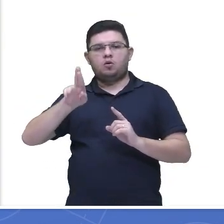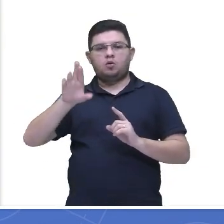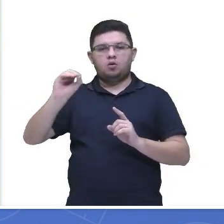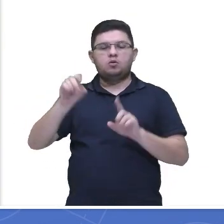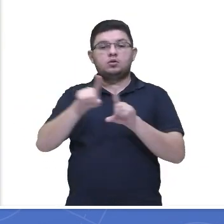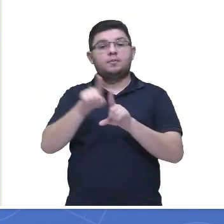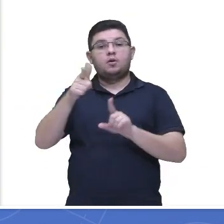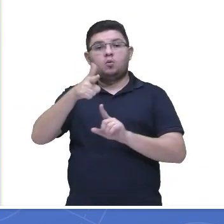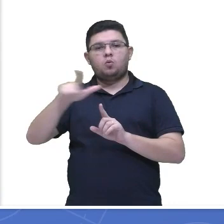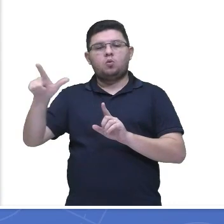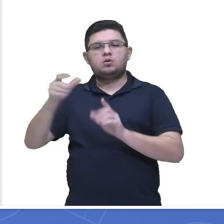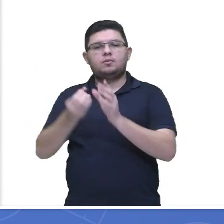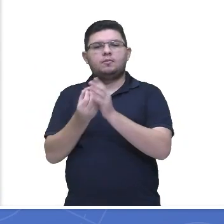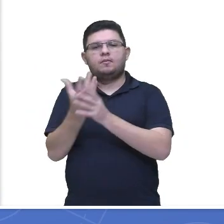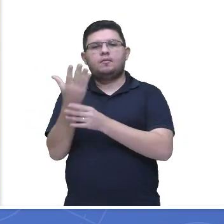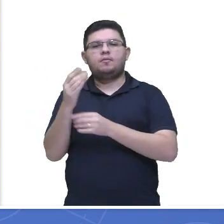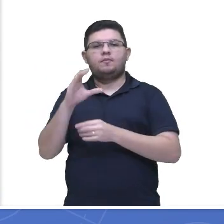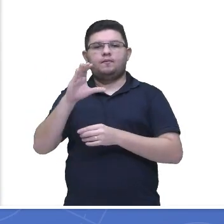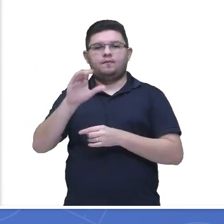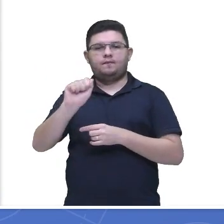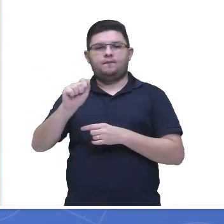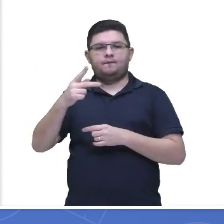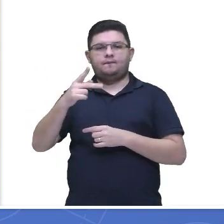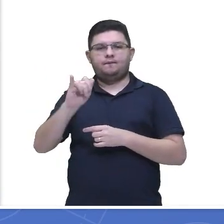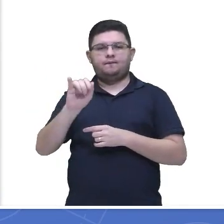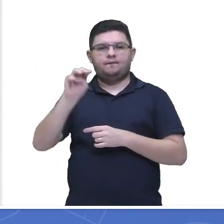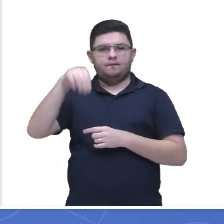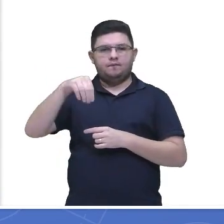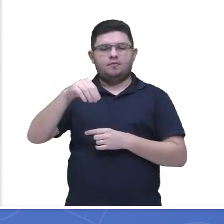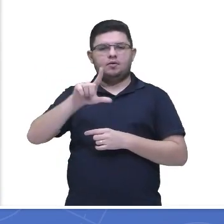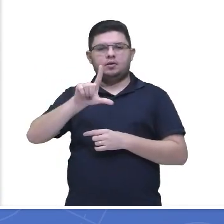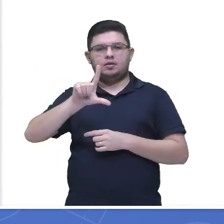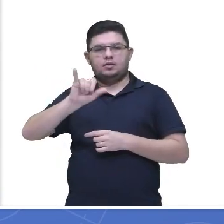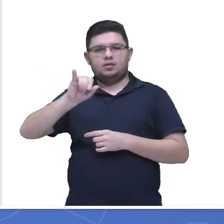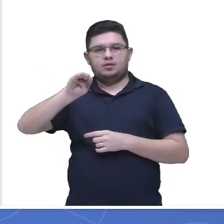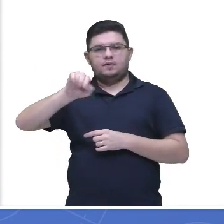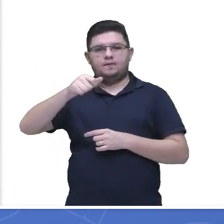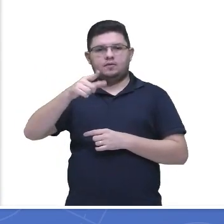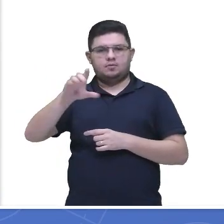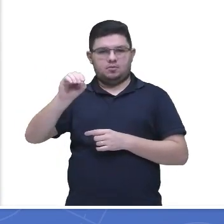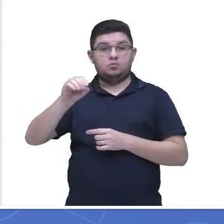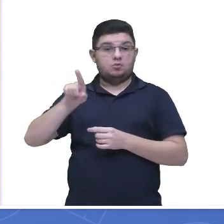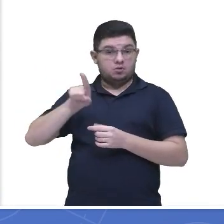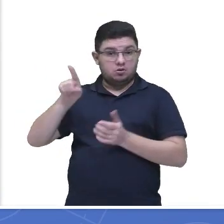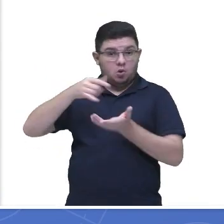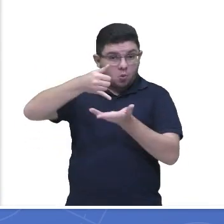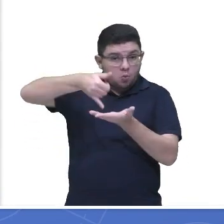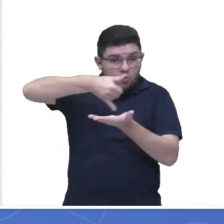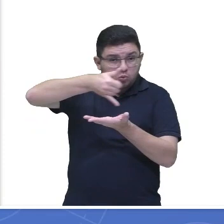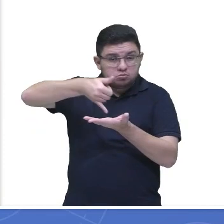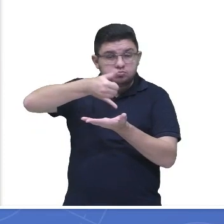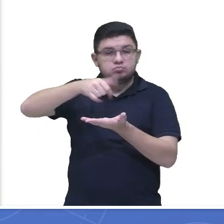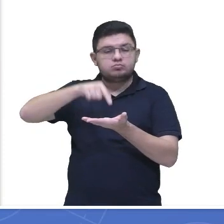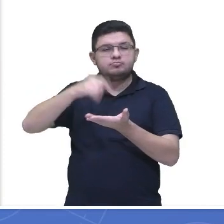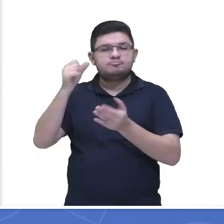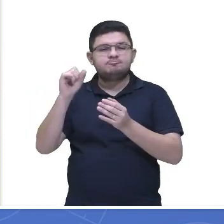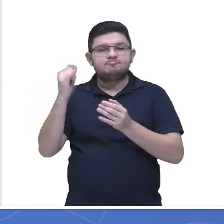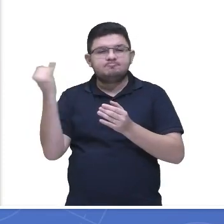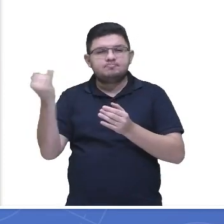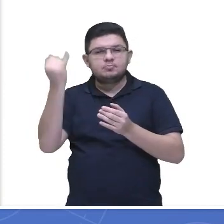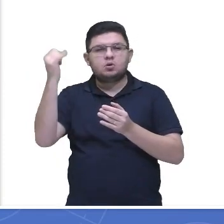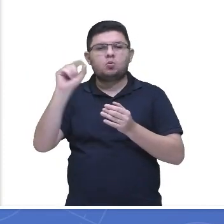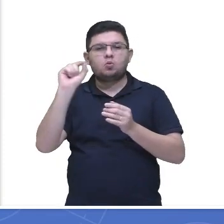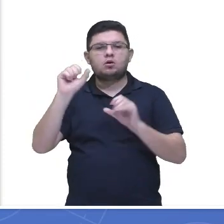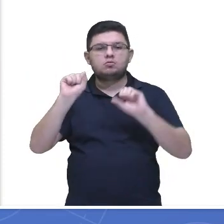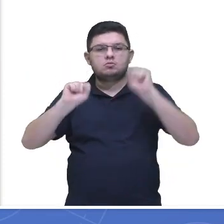capim-limão. E esse óleo, ele é muito importante para as indústrias de